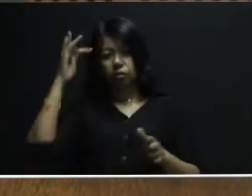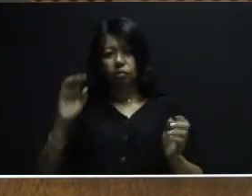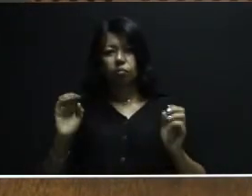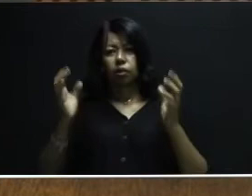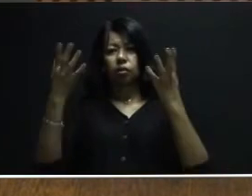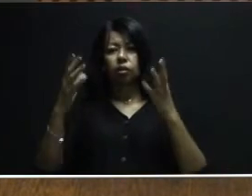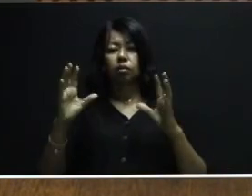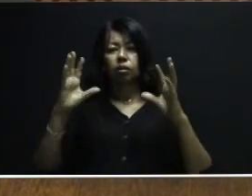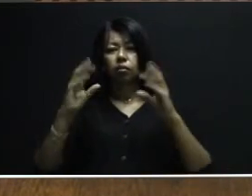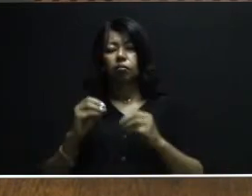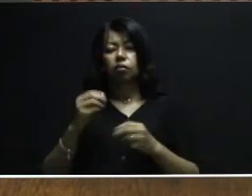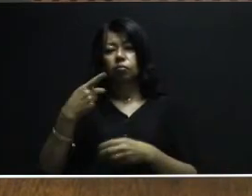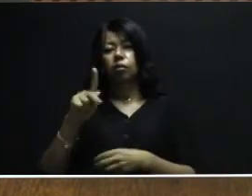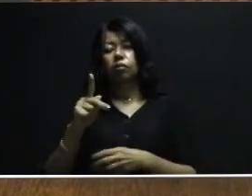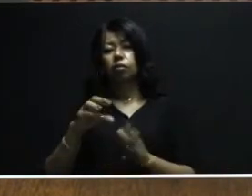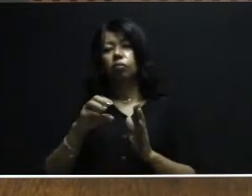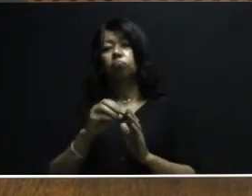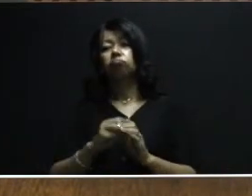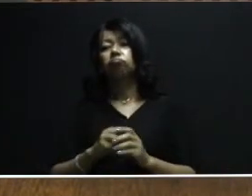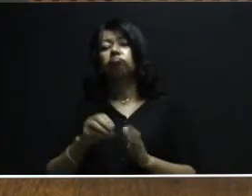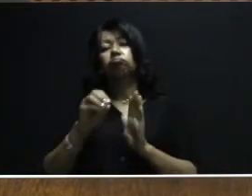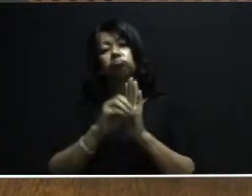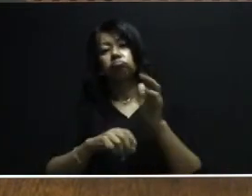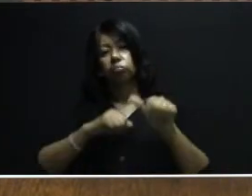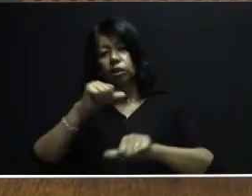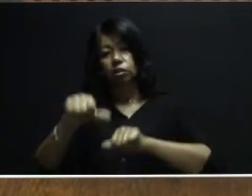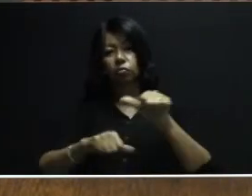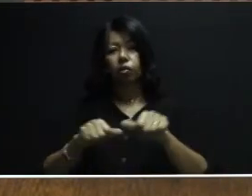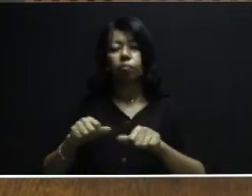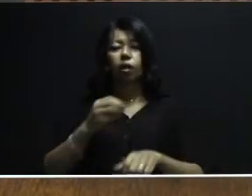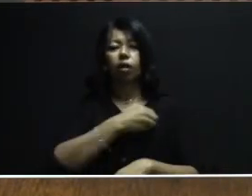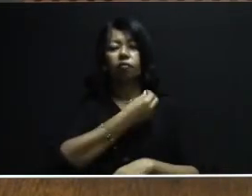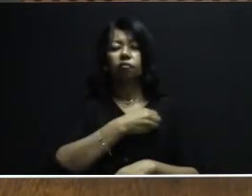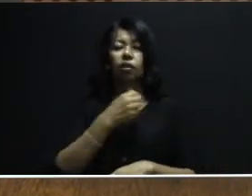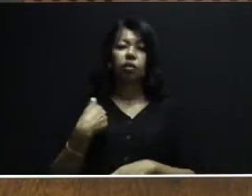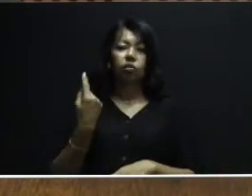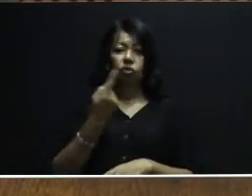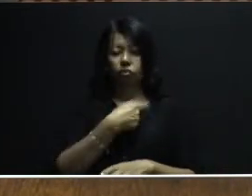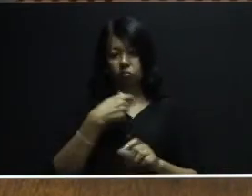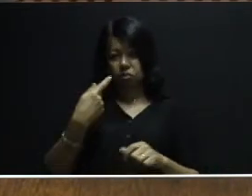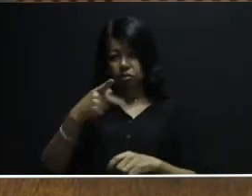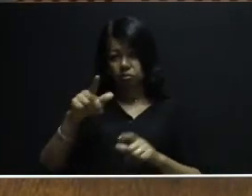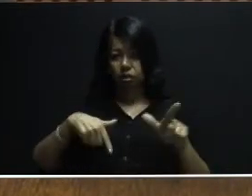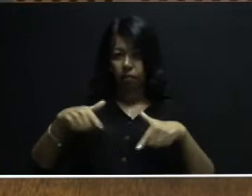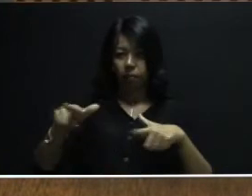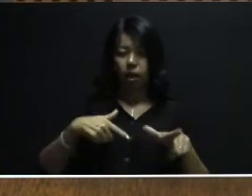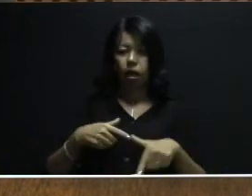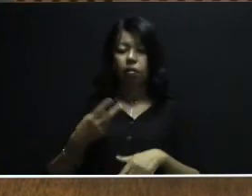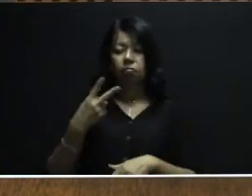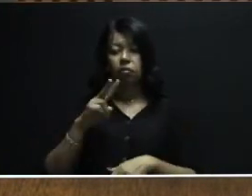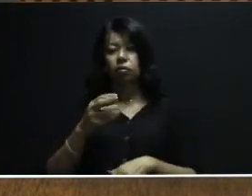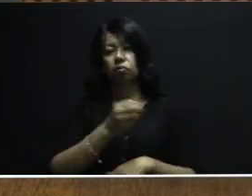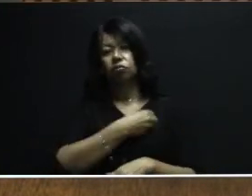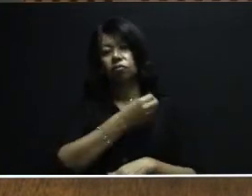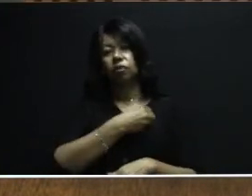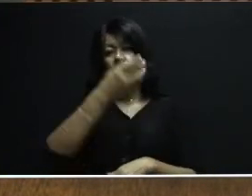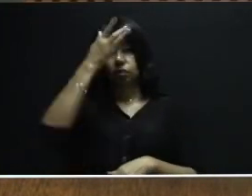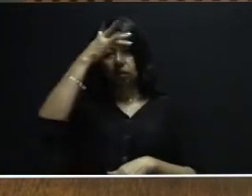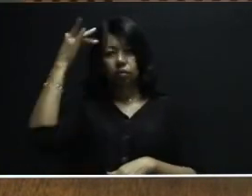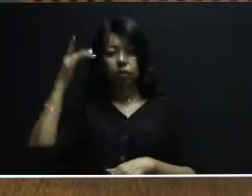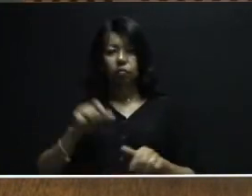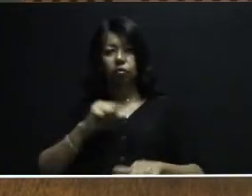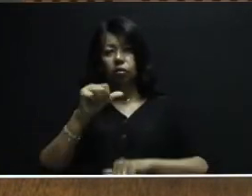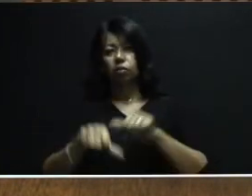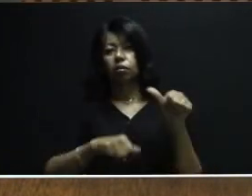noite, que através do seu ofício transforma a vida de todos nós, principalmente visando a formação do caráter